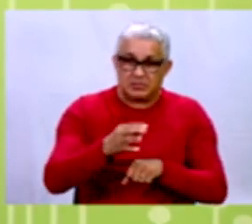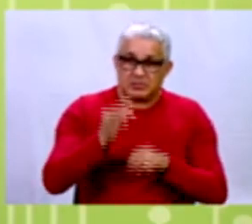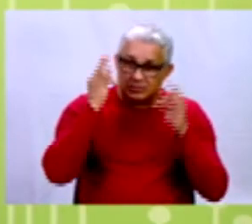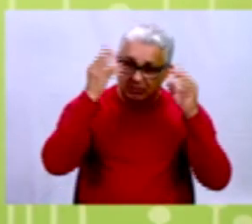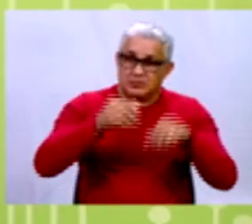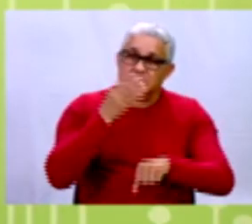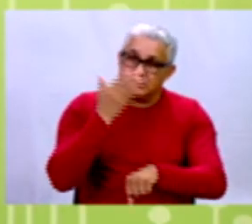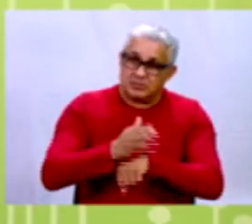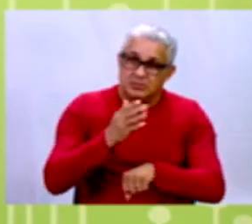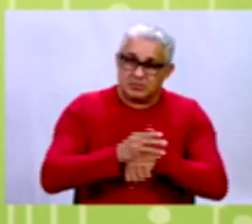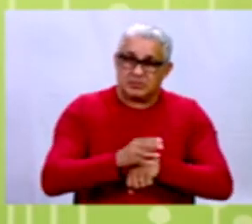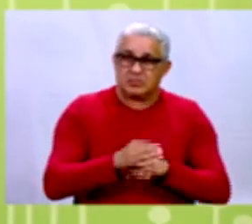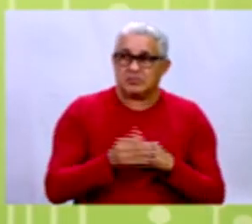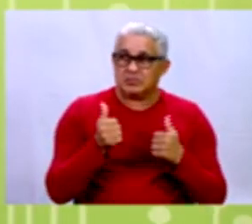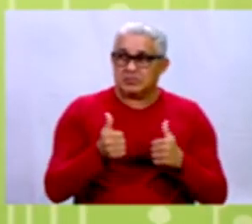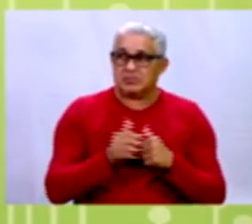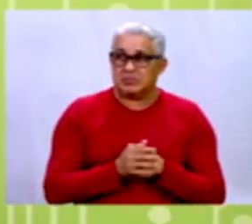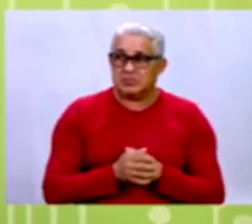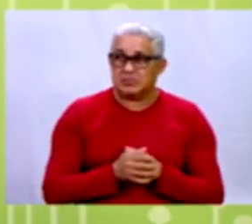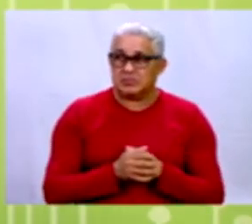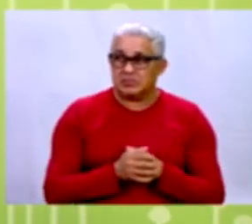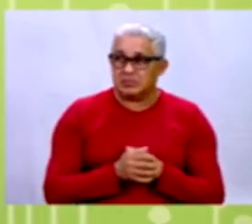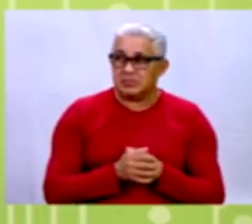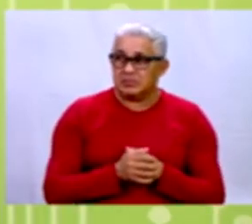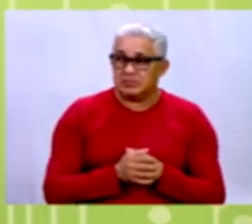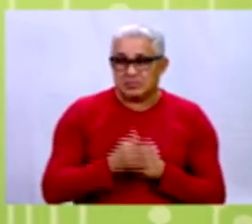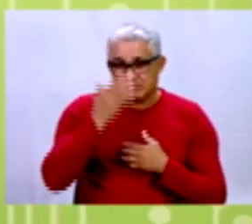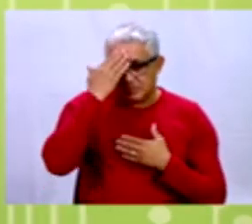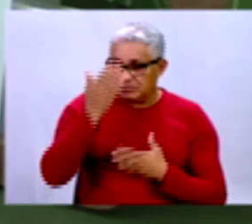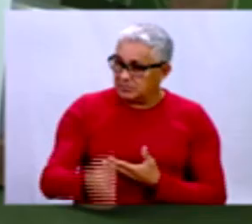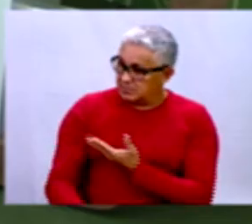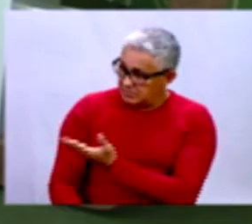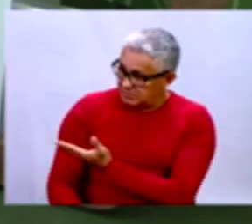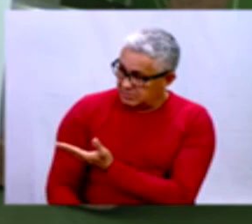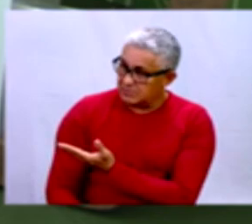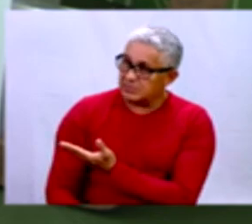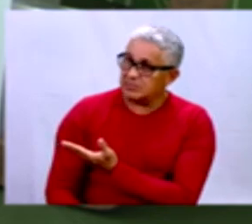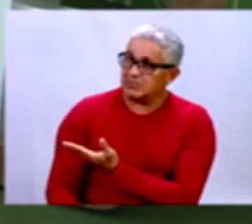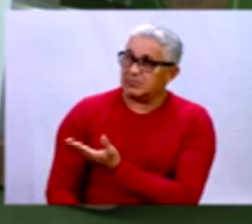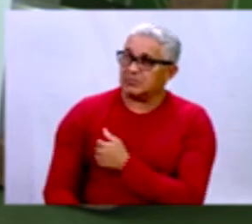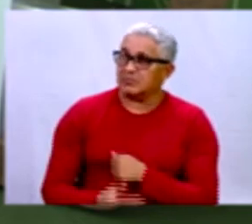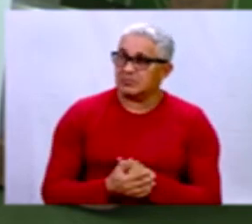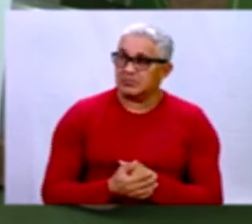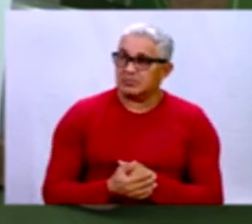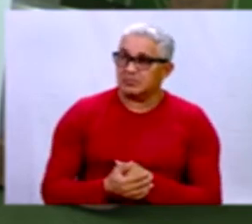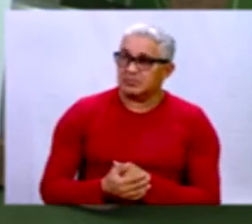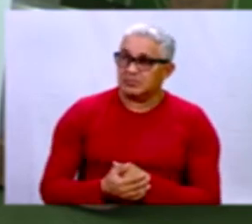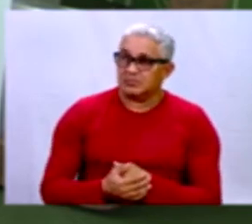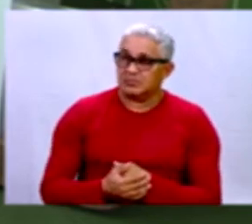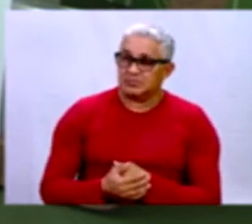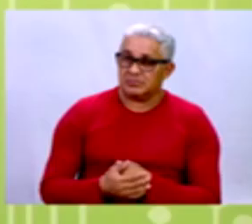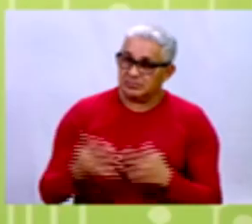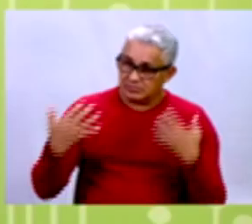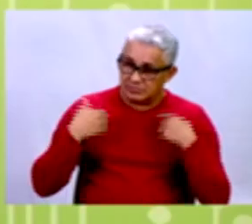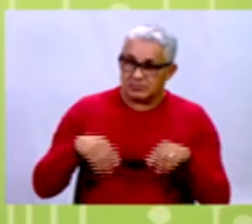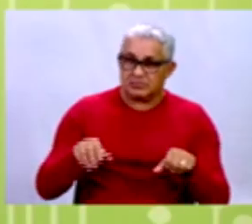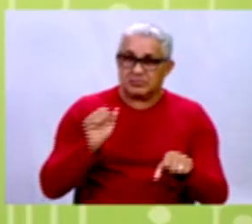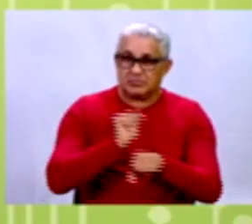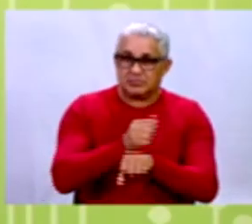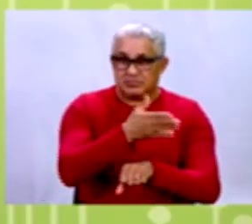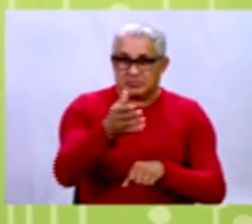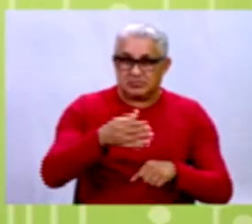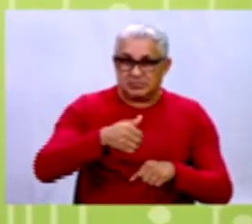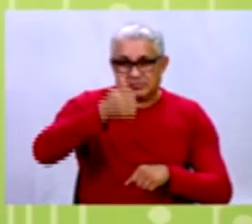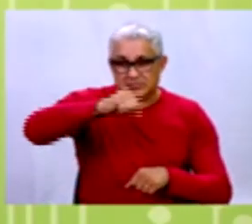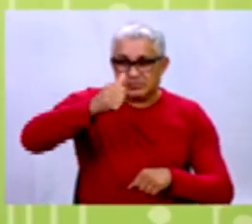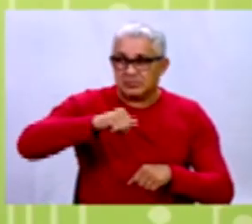vocês pratiquem esse exercício. No mais, obrigado, Cristiane, professora, pela atenção. Eu aguardo todos vocês para a correção